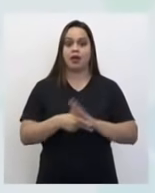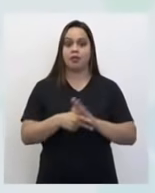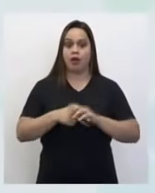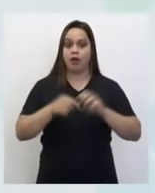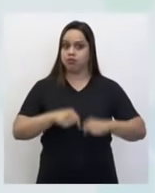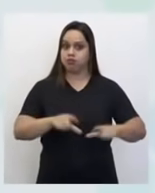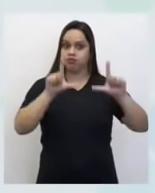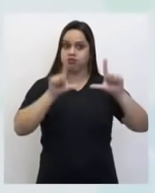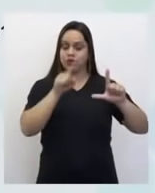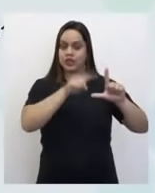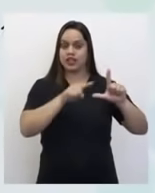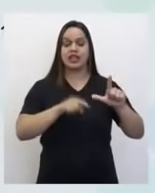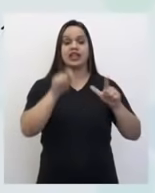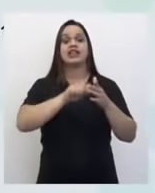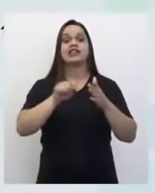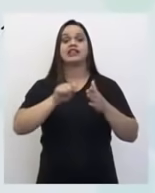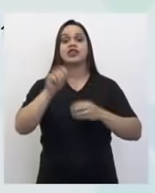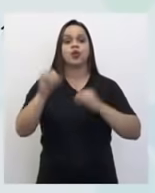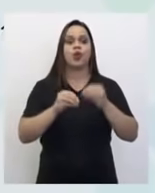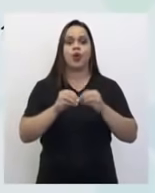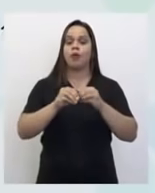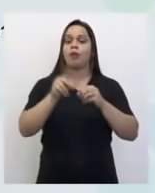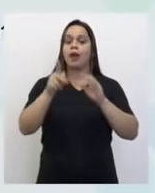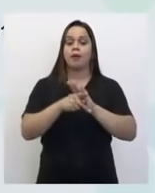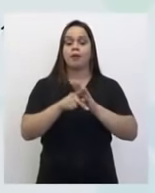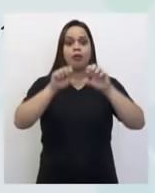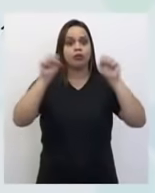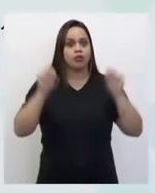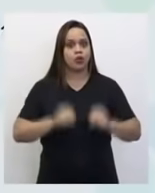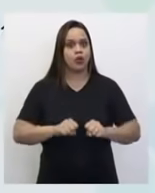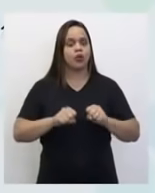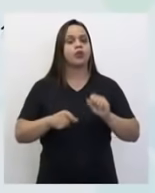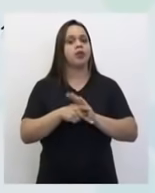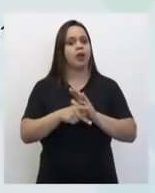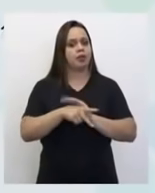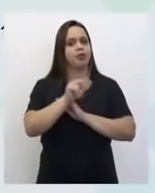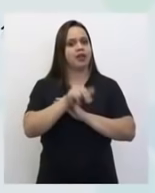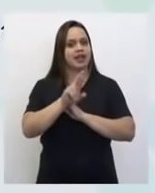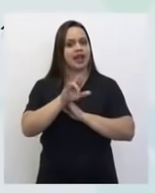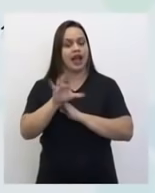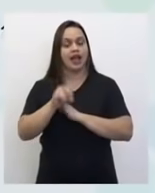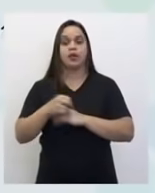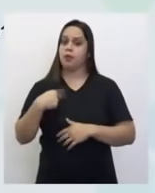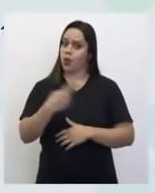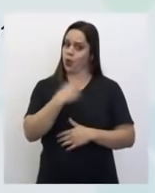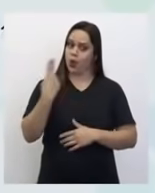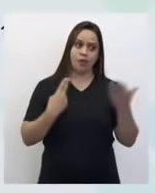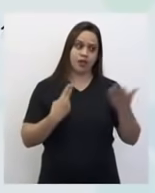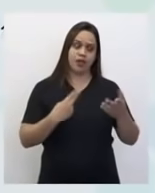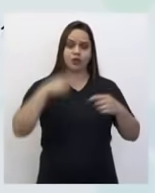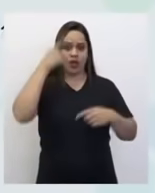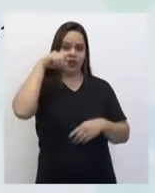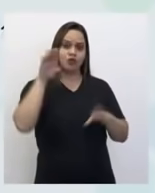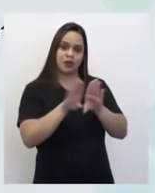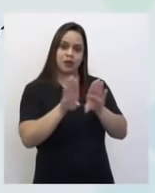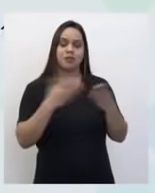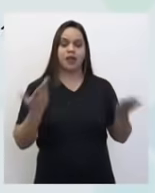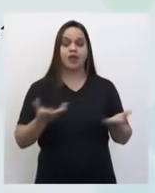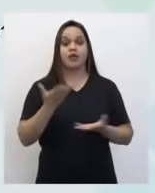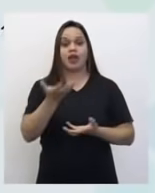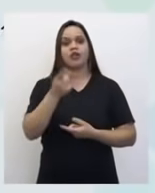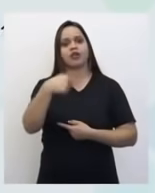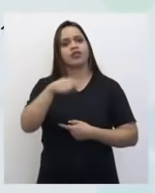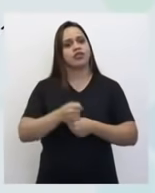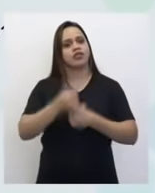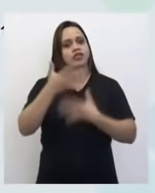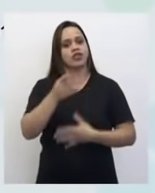modo de sistema binário, assim como o meu nome e o da Ju em sistema binário, né, Ju? E eu quero que vocês digam aqui no chat que eu tô de olho,